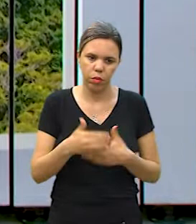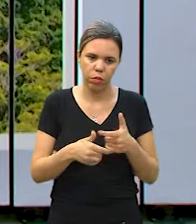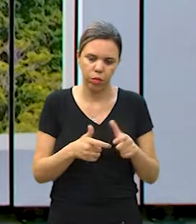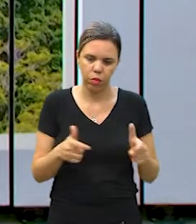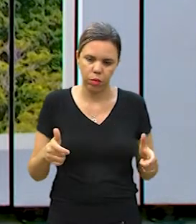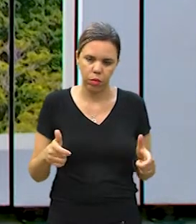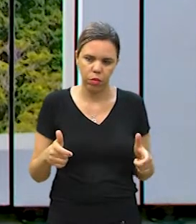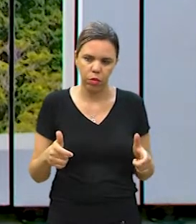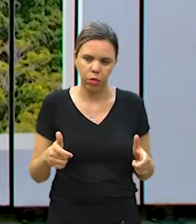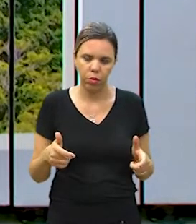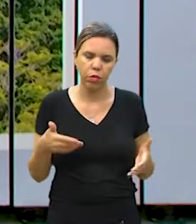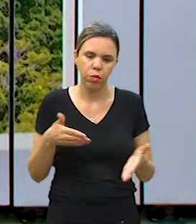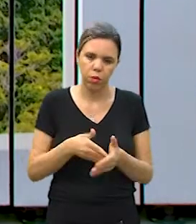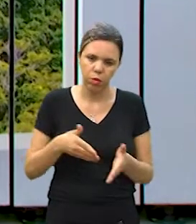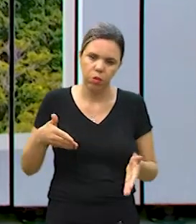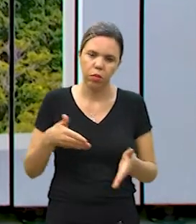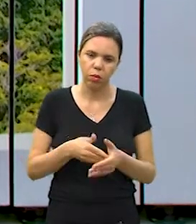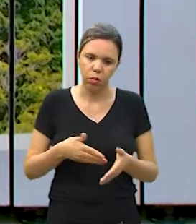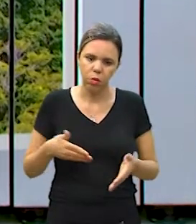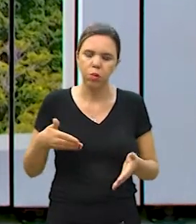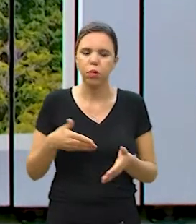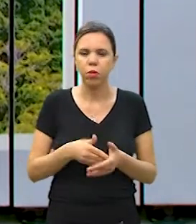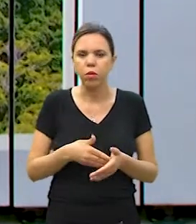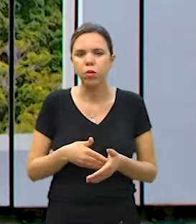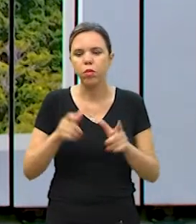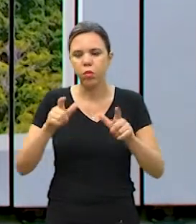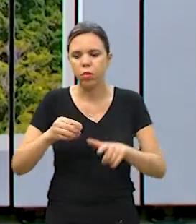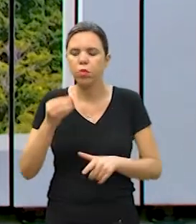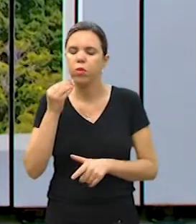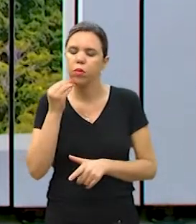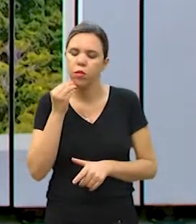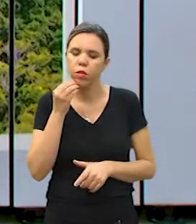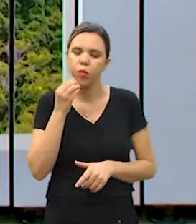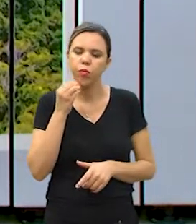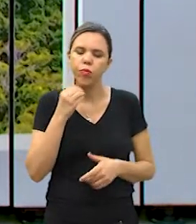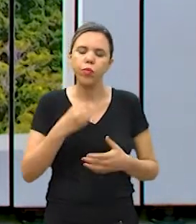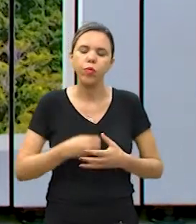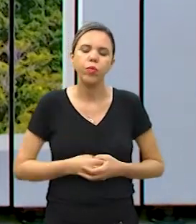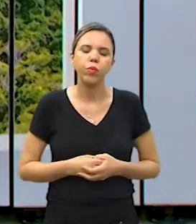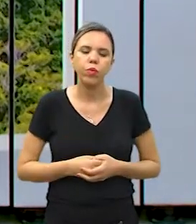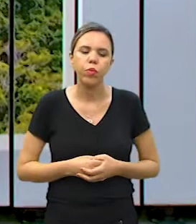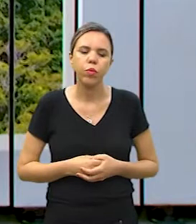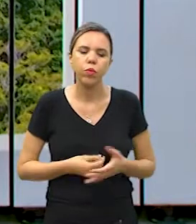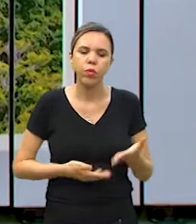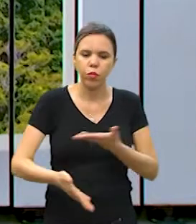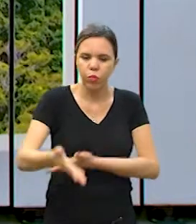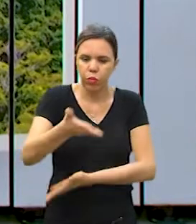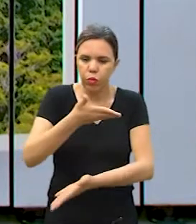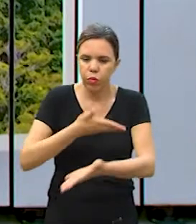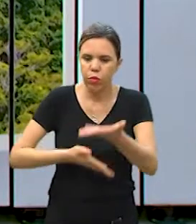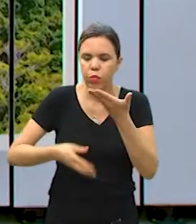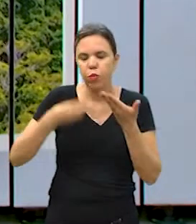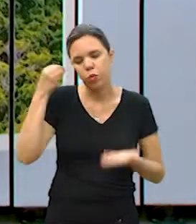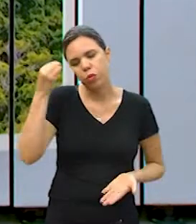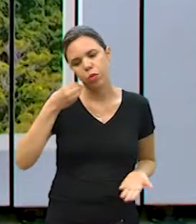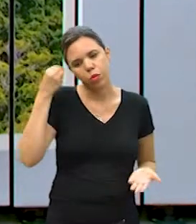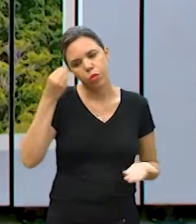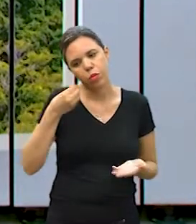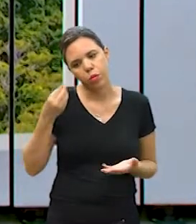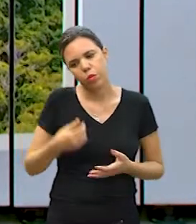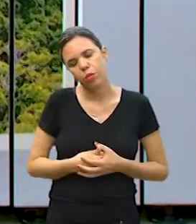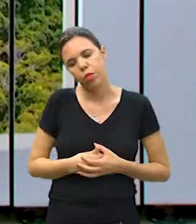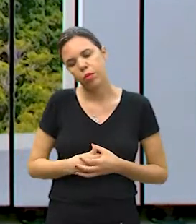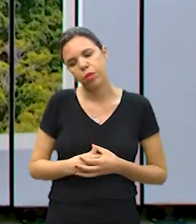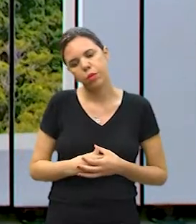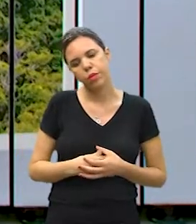cada vez mais restrito esses espaços de troca de